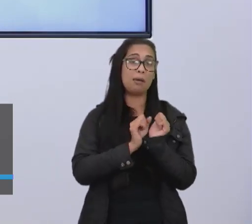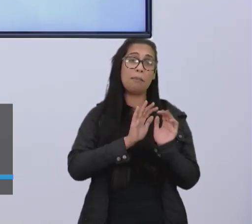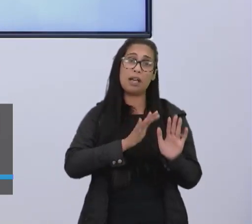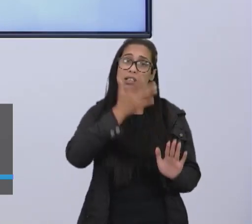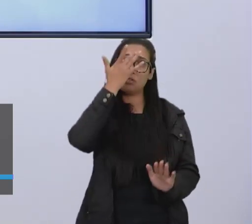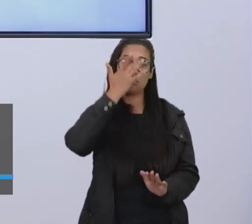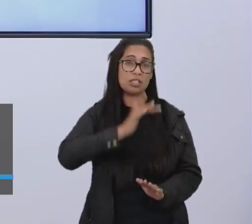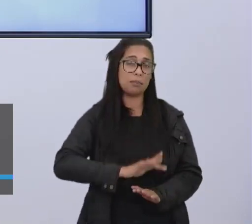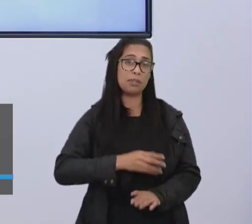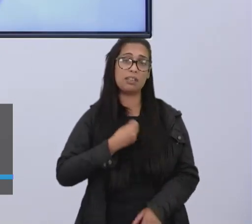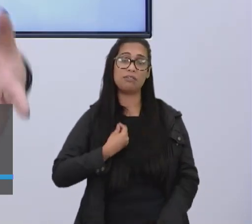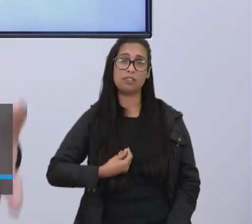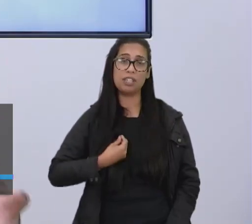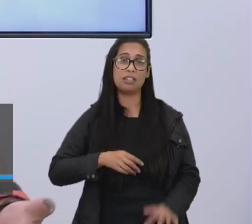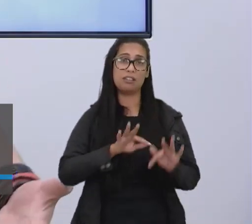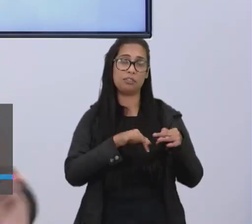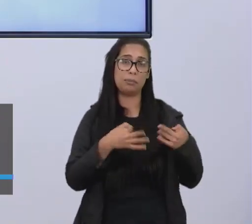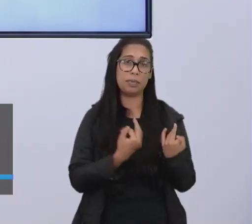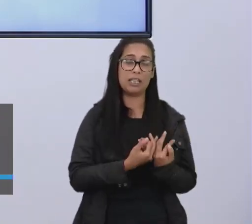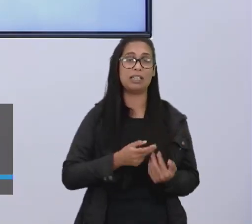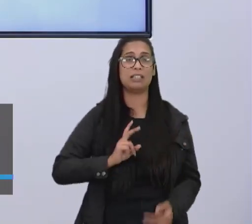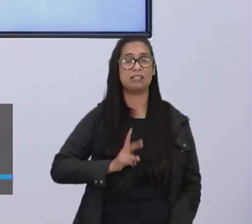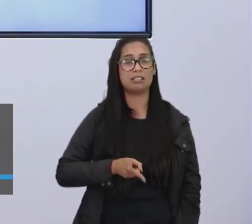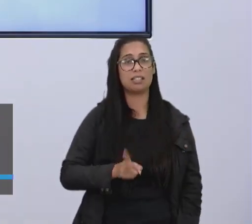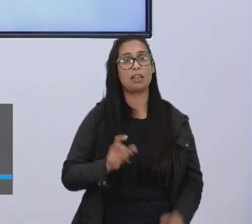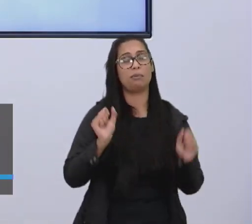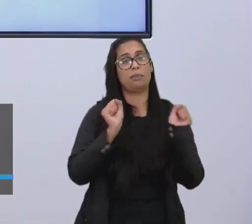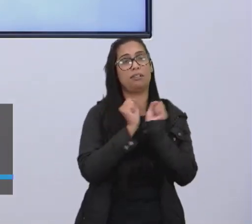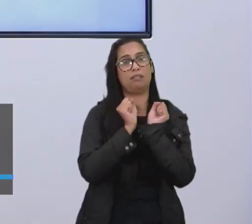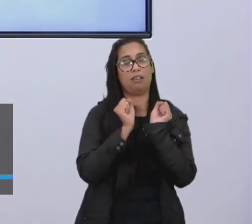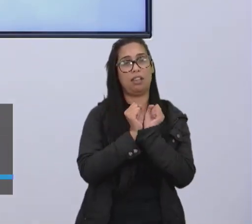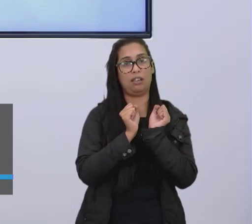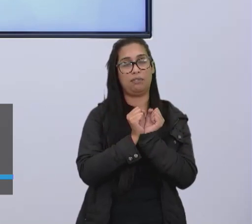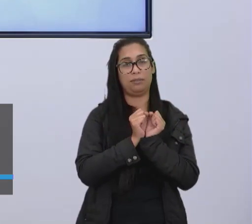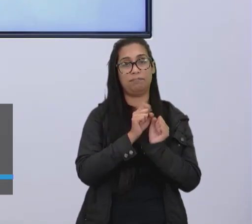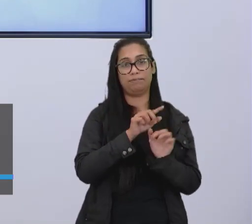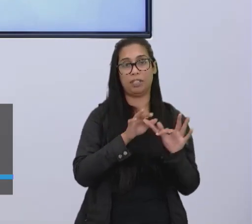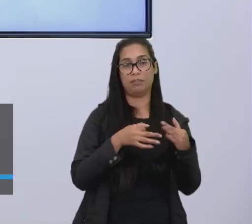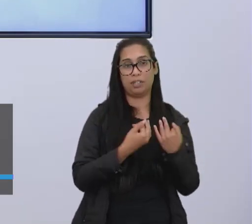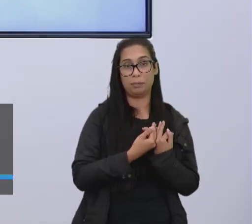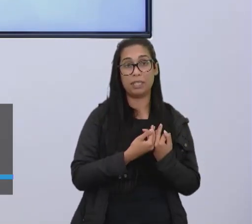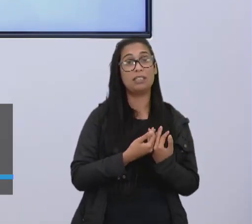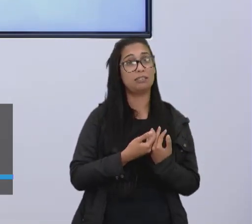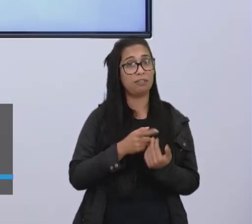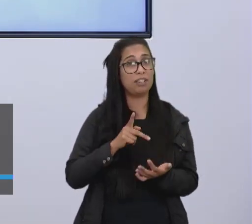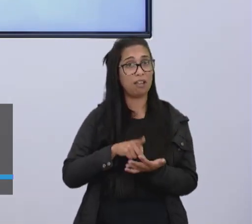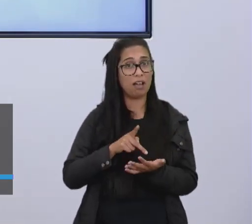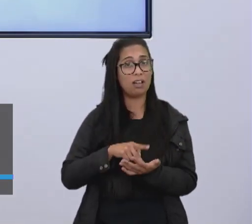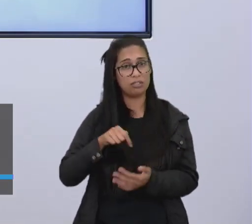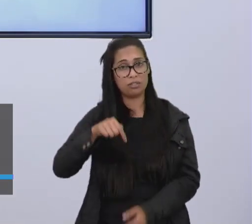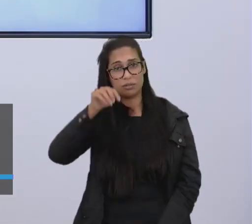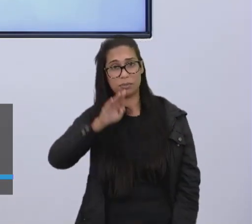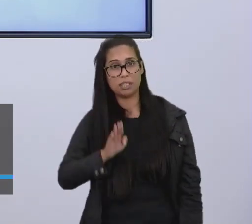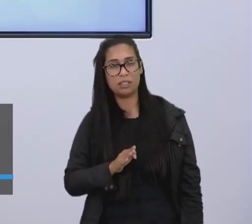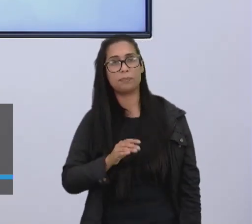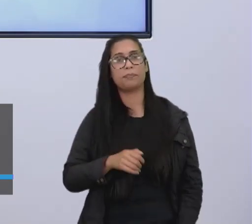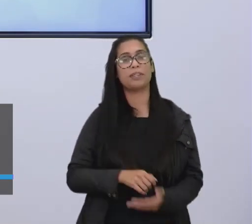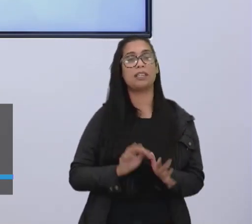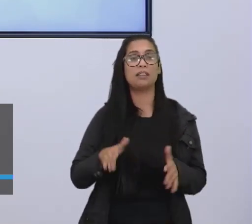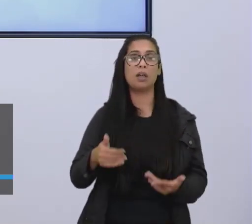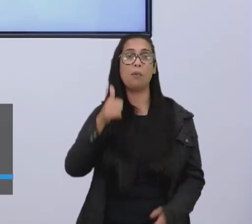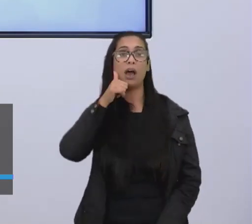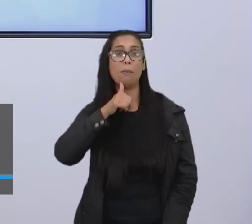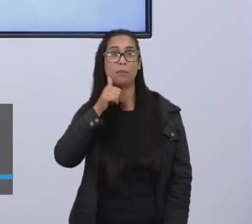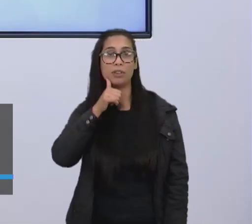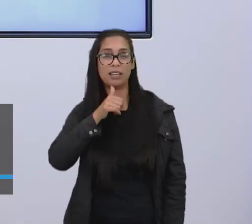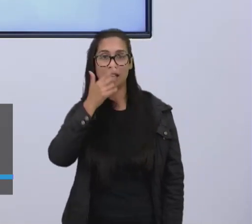vivia com essa família e ela era meio que escrava dessa família. E aí o que aconteceu? Ela foi ser entrevistada. Por quem? Não